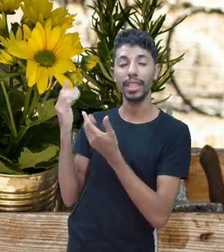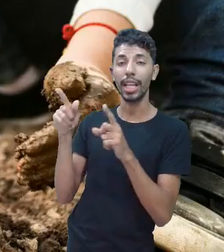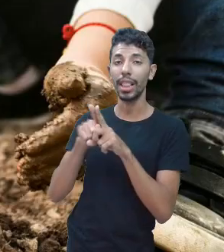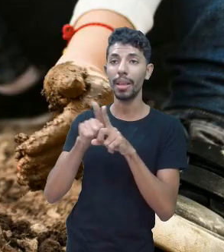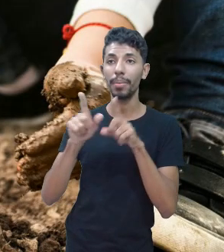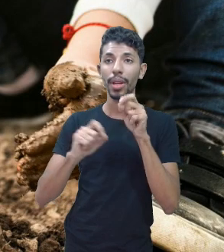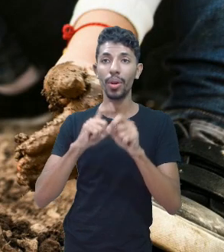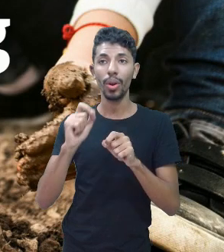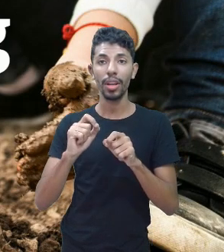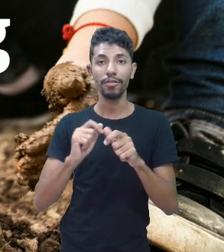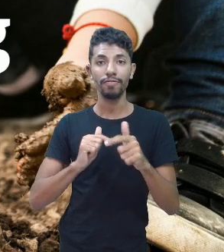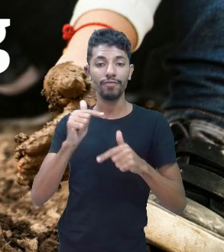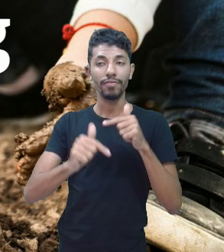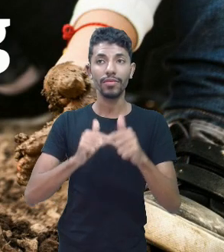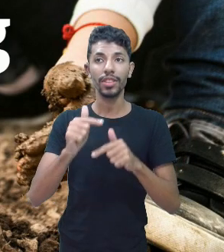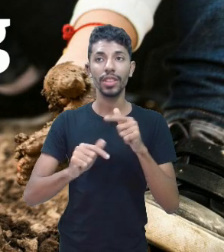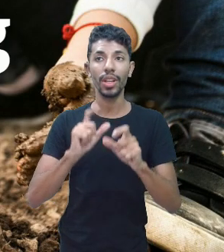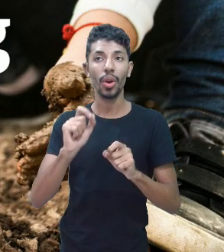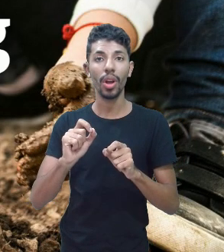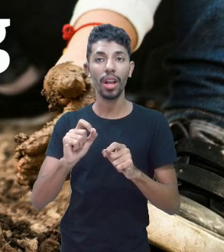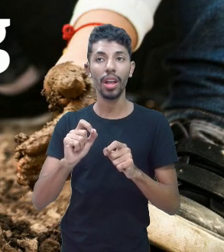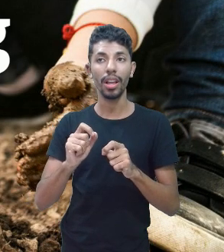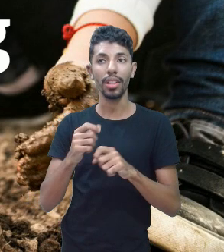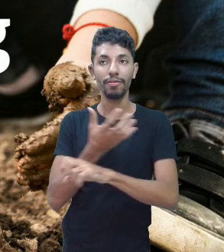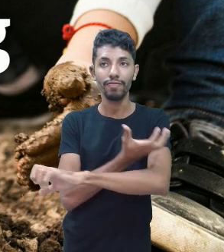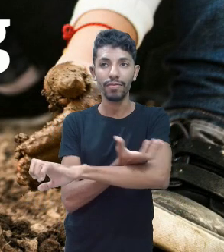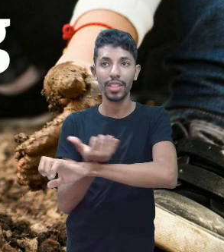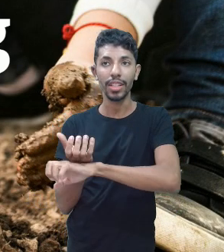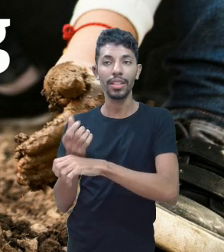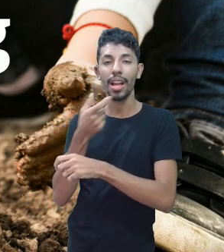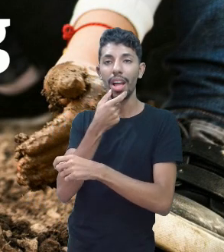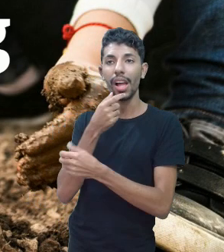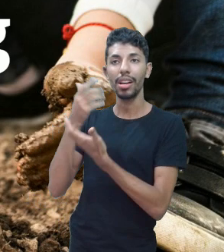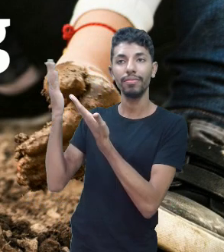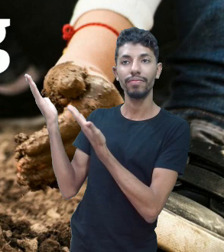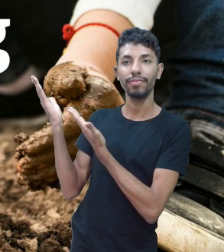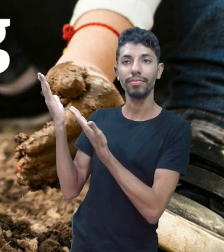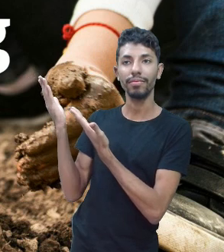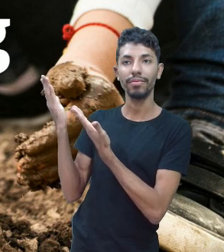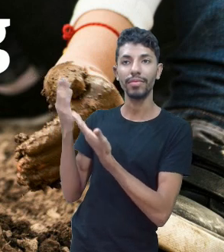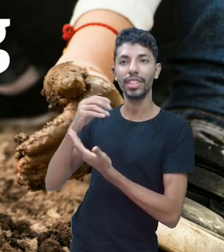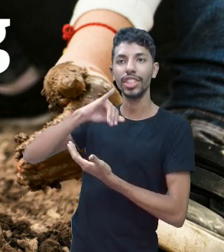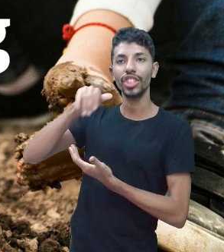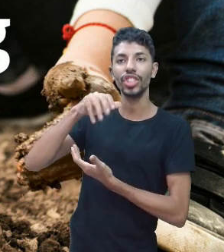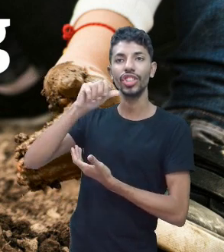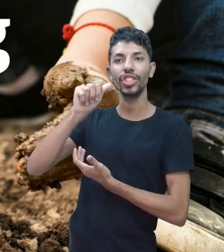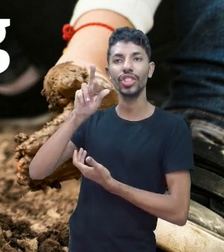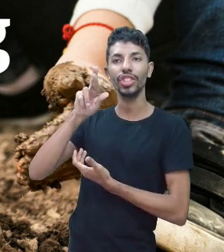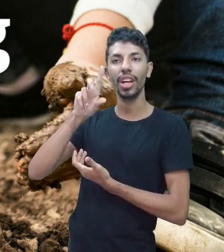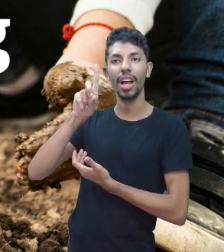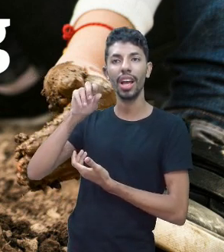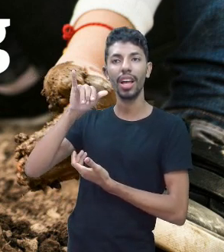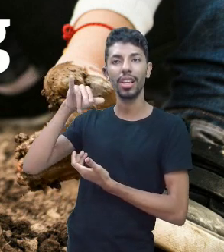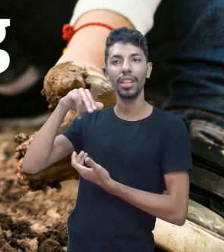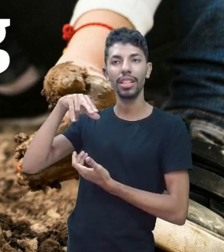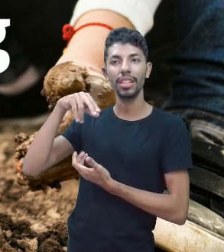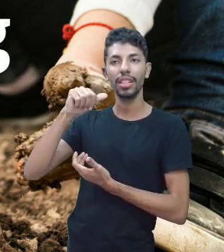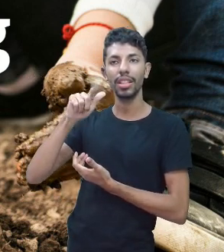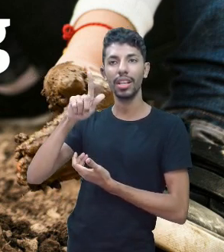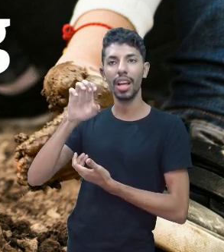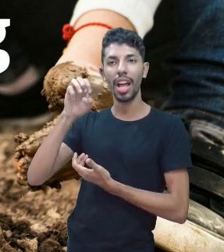jardinagem, gardening, tá bom? Essa plantinha que está aí embaixo, eu acredito que seja um pé de morango. Pelas